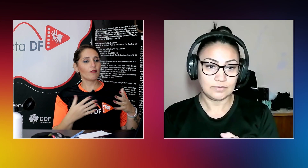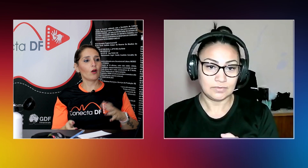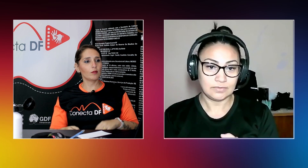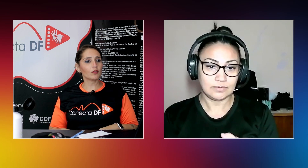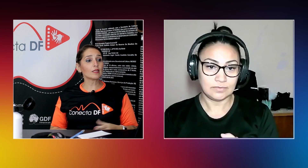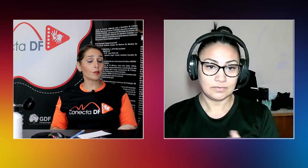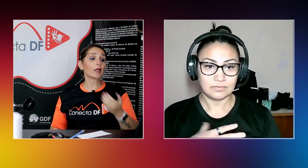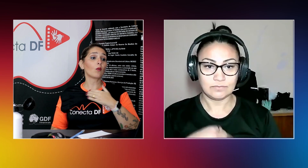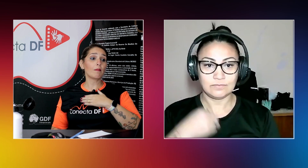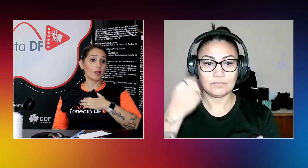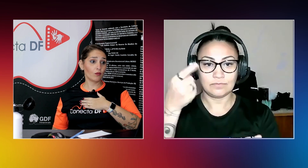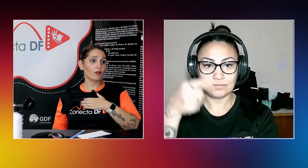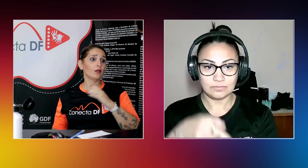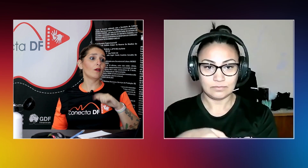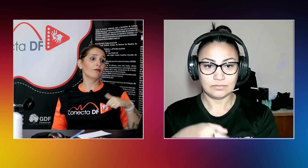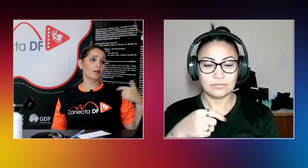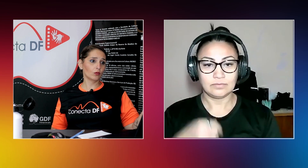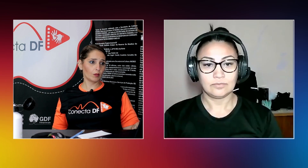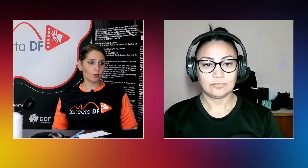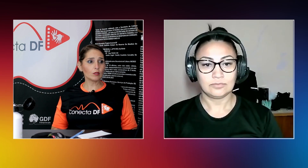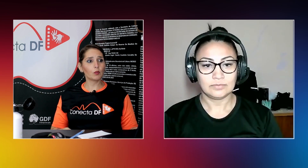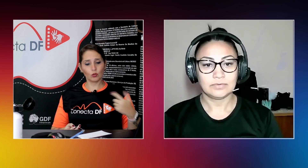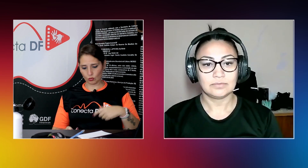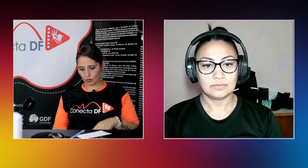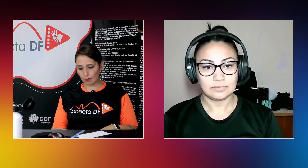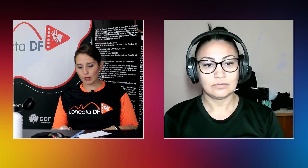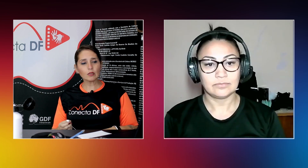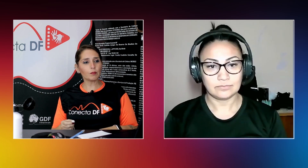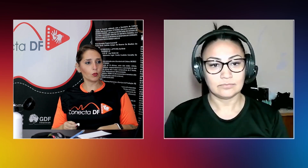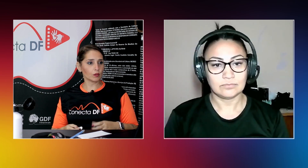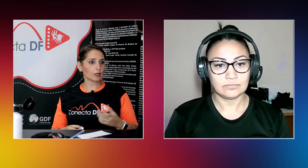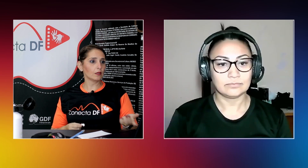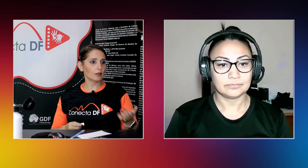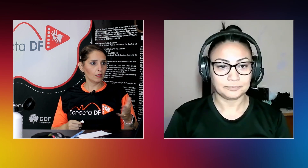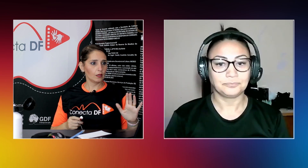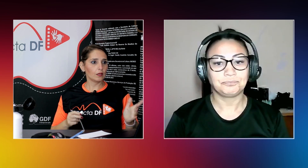uma forma de fazer, porque não é meu filho, é filho do meu esposo ou da minha